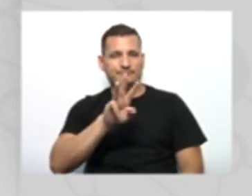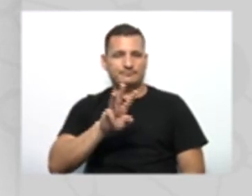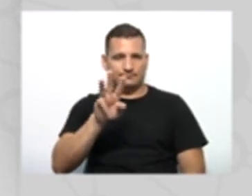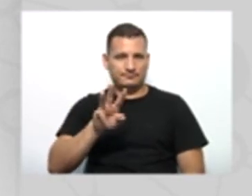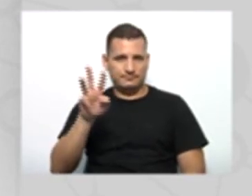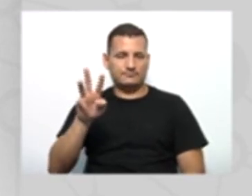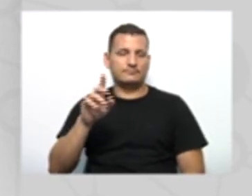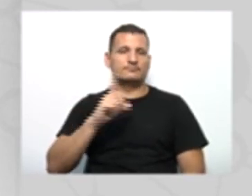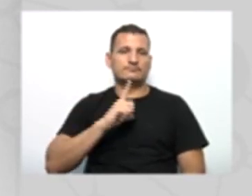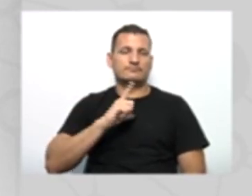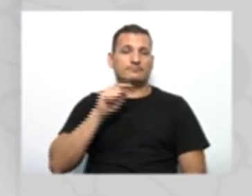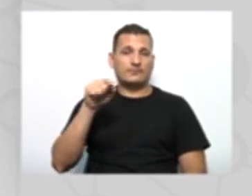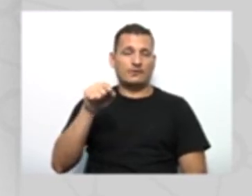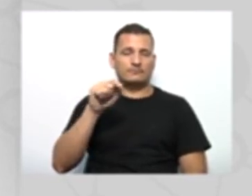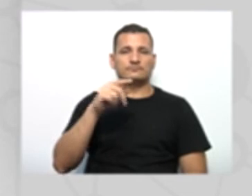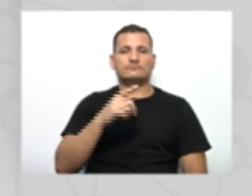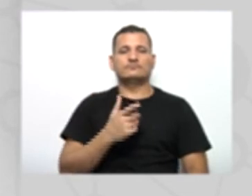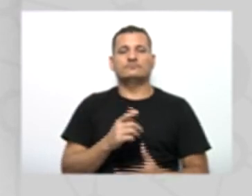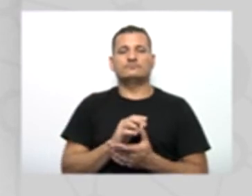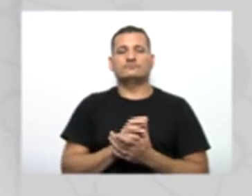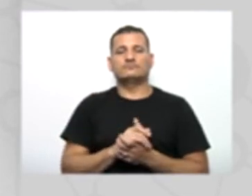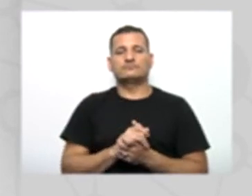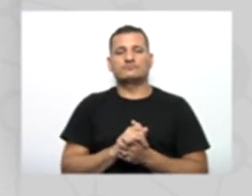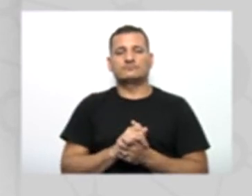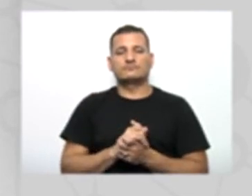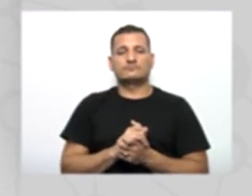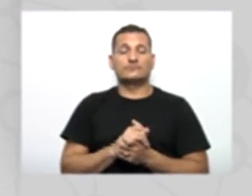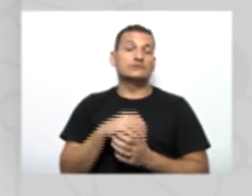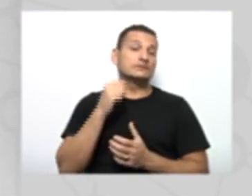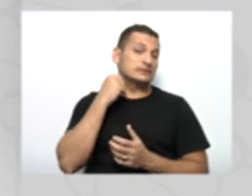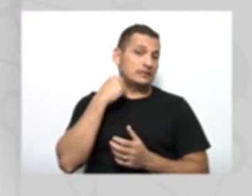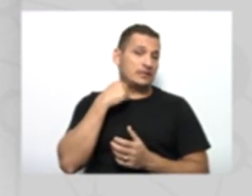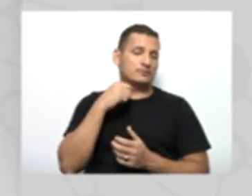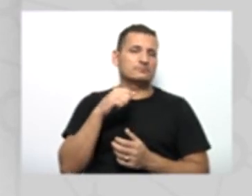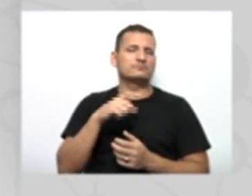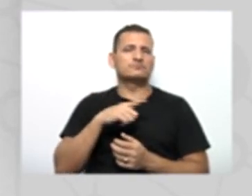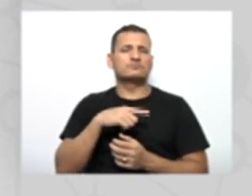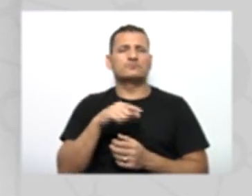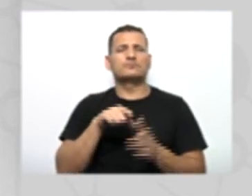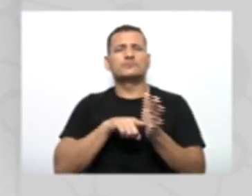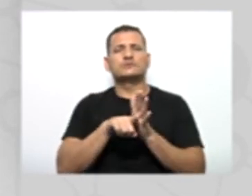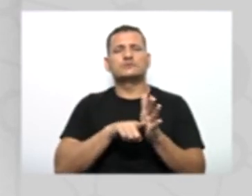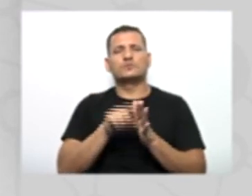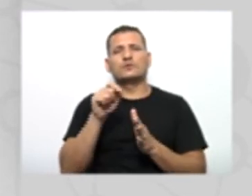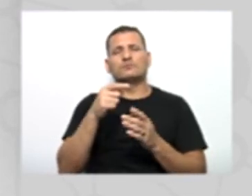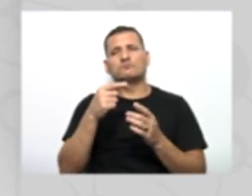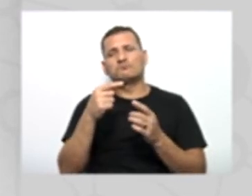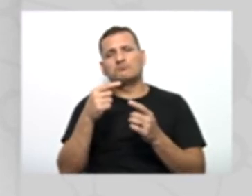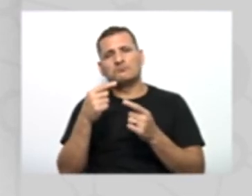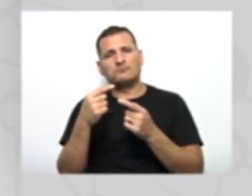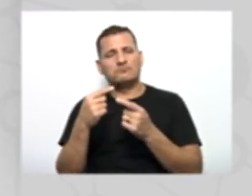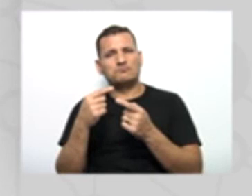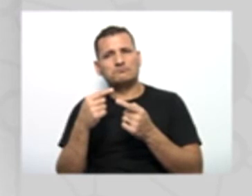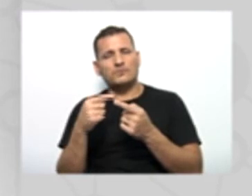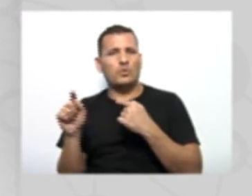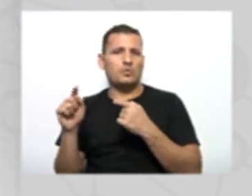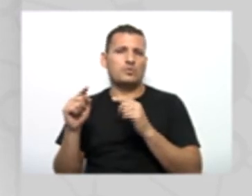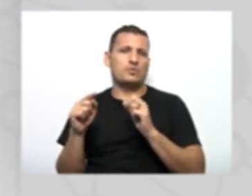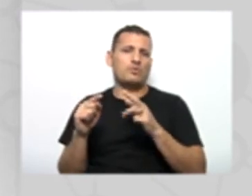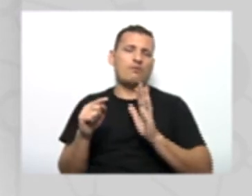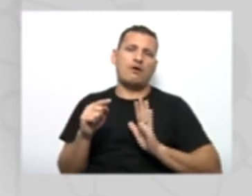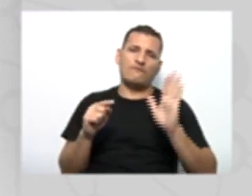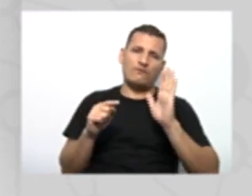para a sociedade brasileira. E quem foi que fez o ficha limpa? Quem foi que propôs o projeto de lei? Foi o Senado Federal? Foi a Câmara? Não, foi um